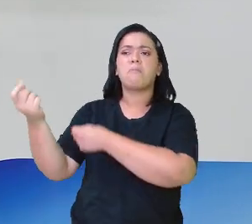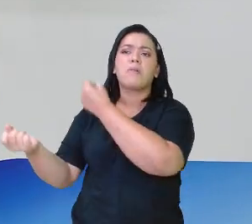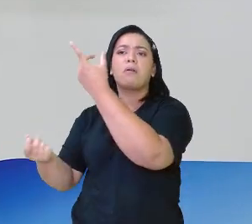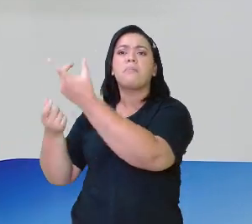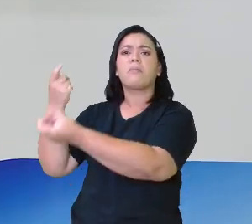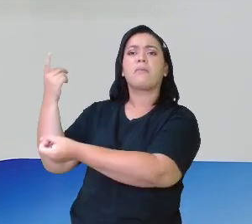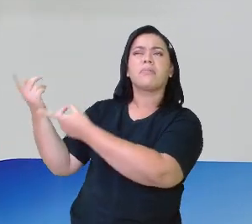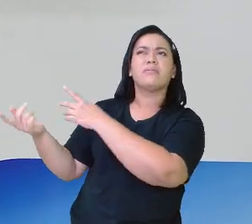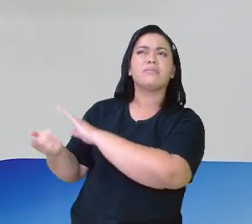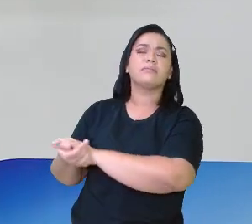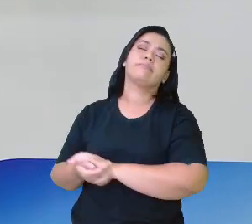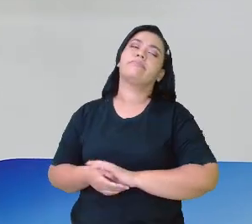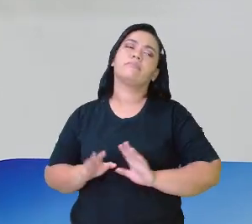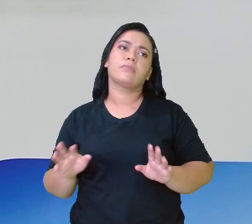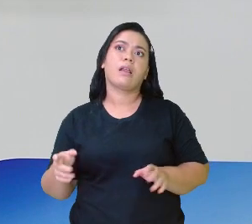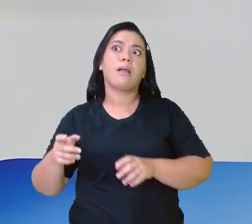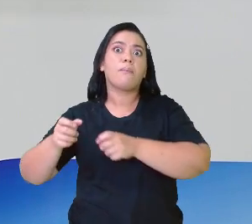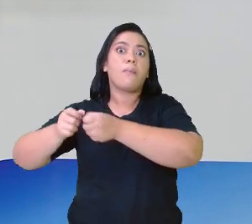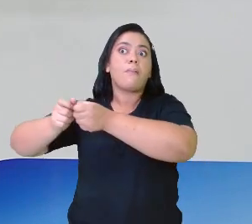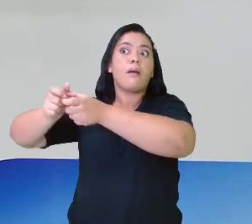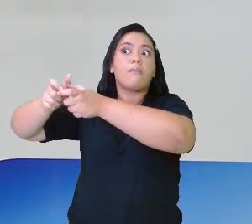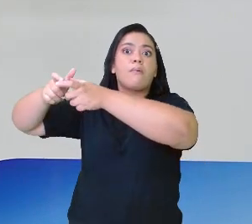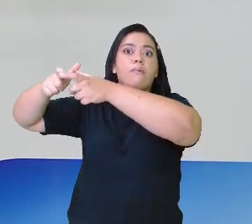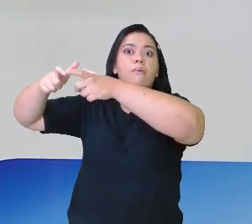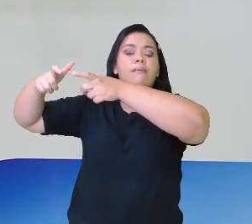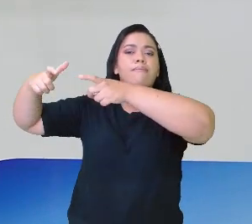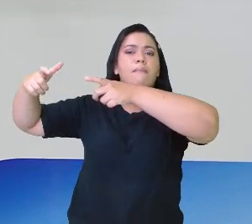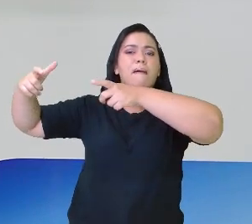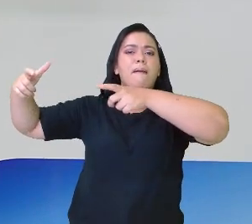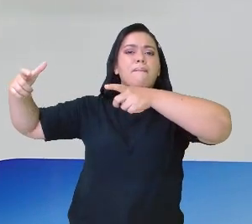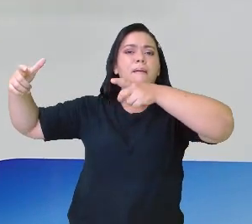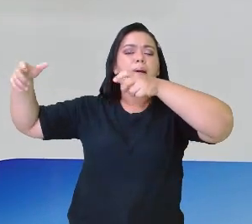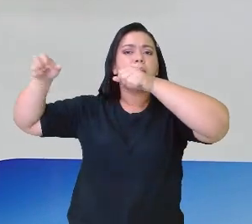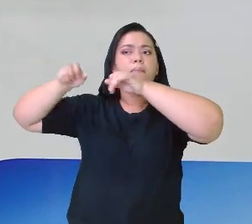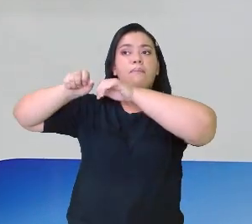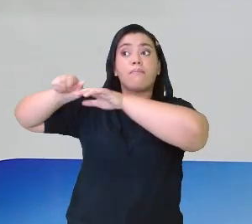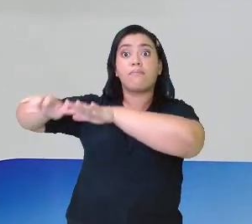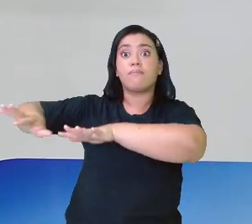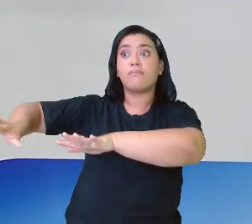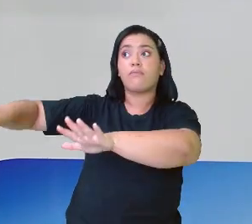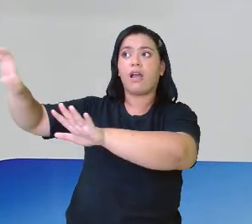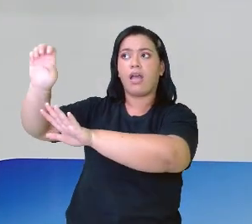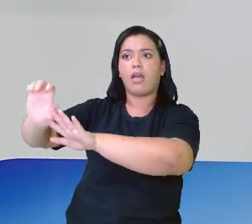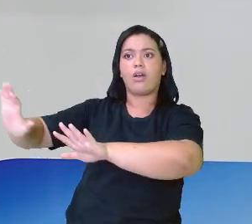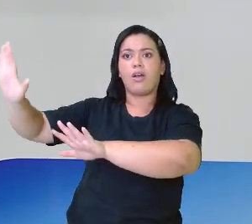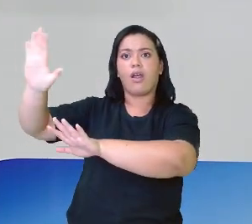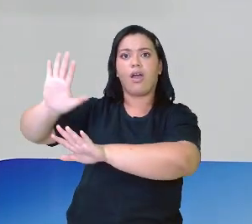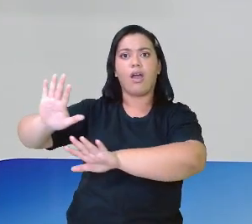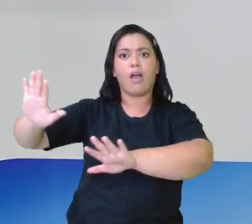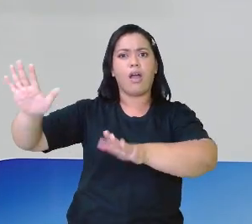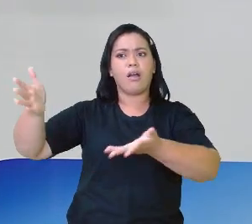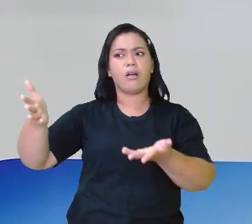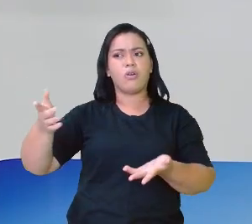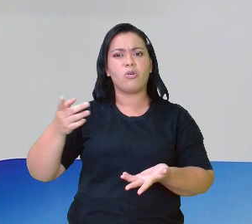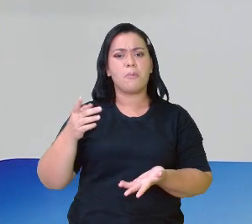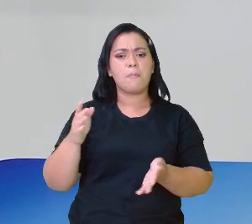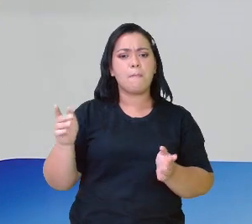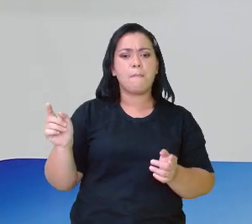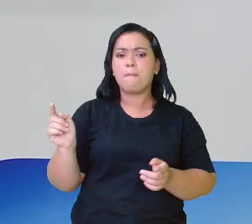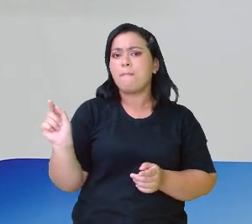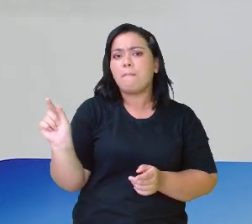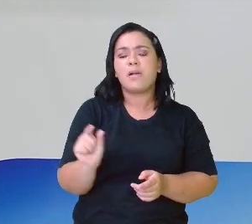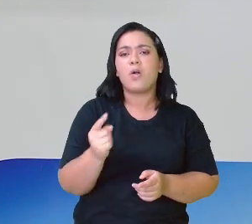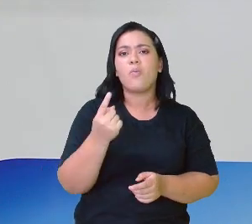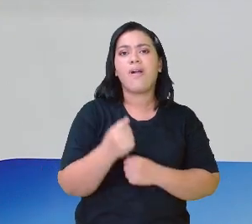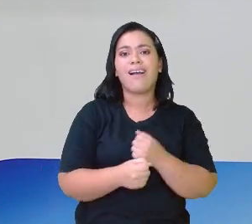e vai aumentando, aumentando, se alastra pela Europa e de repente, em menos de um ano,